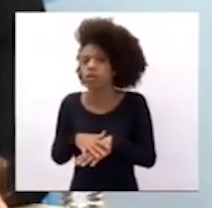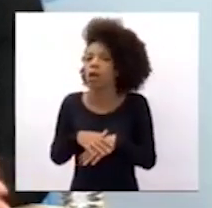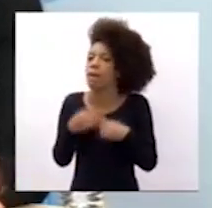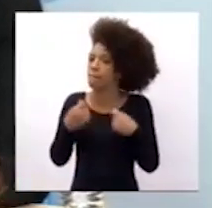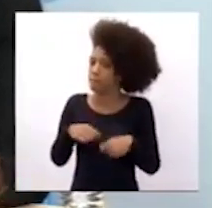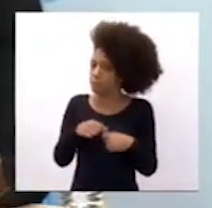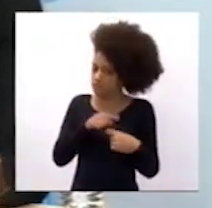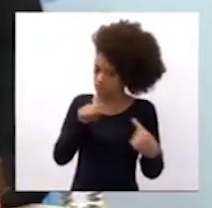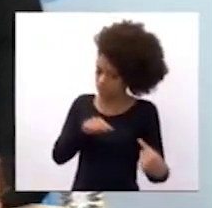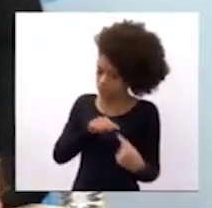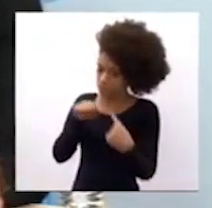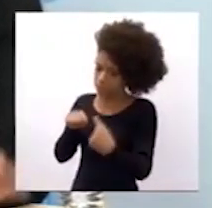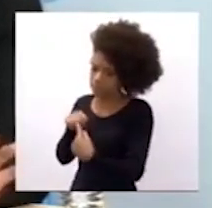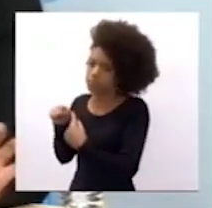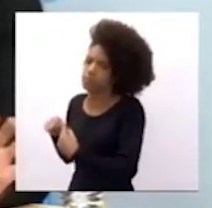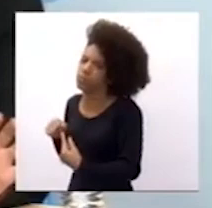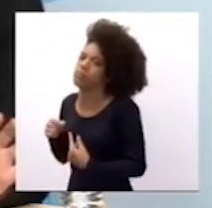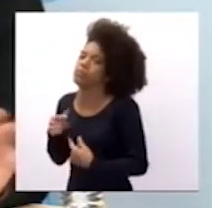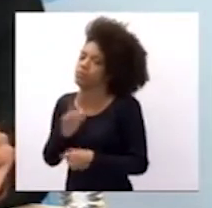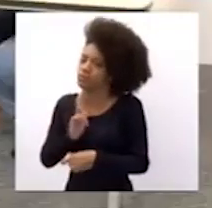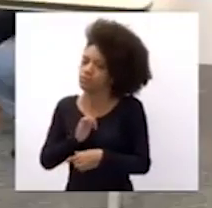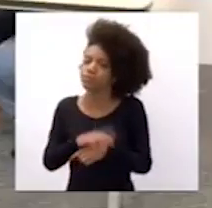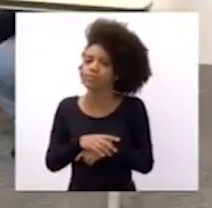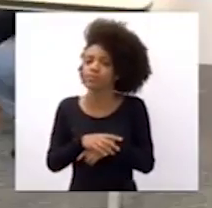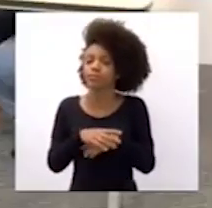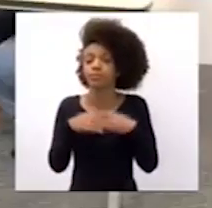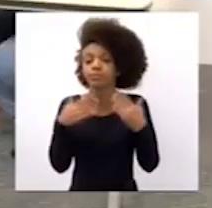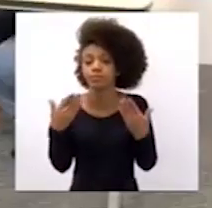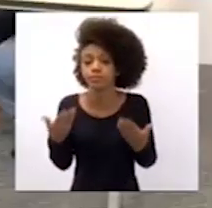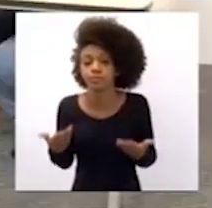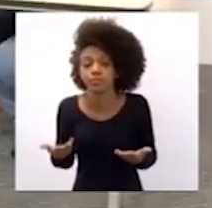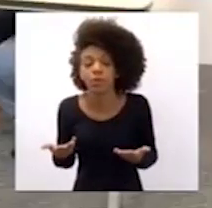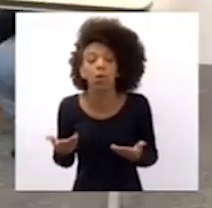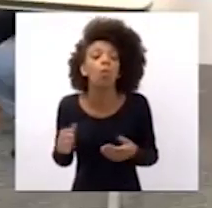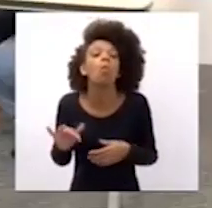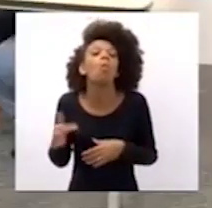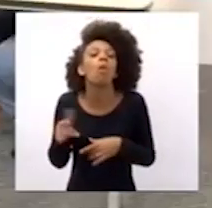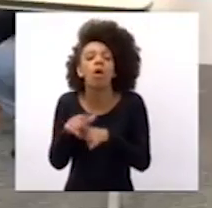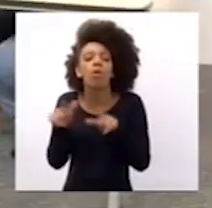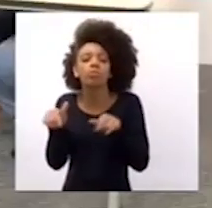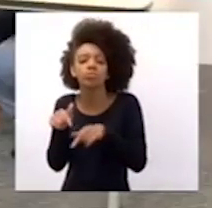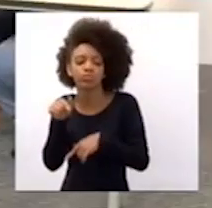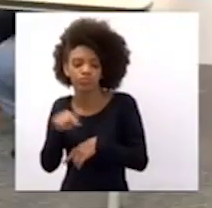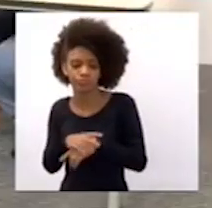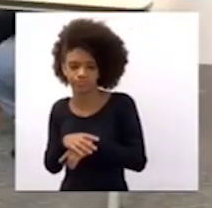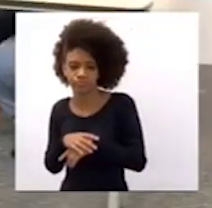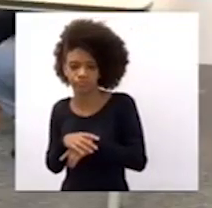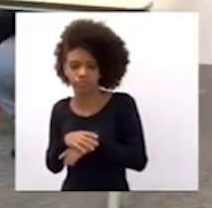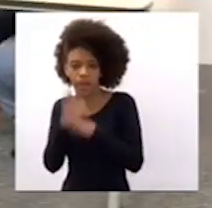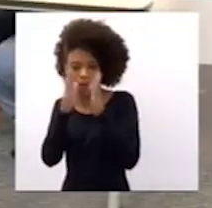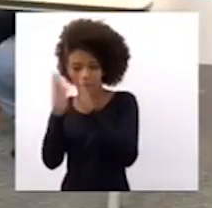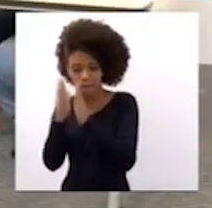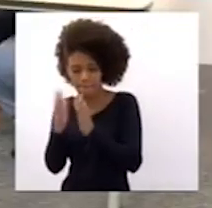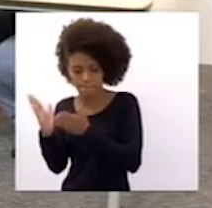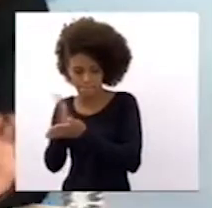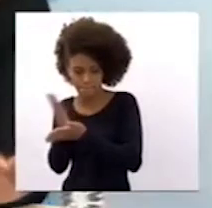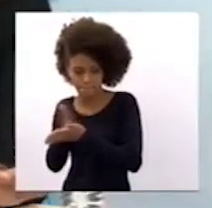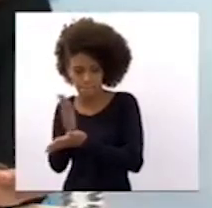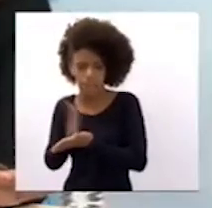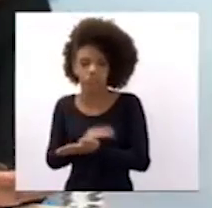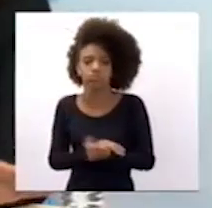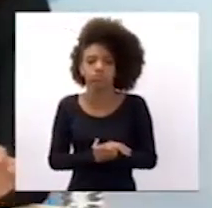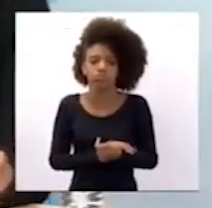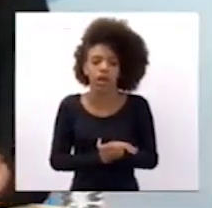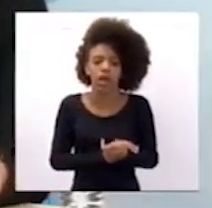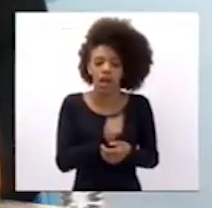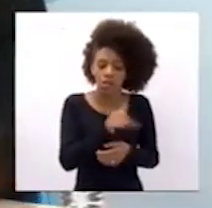definido. Então, qual é o espaço que nós vamos utilizar agora? A biblioteca? A sala de leitura? A sala de